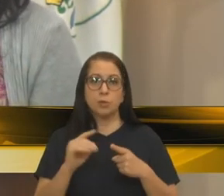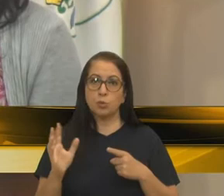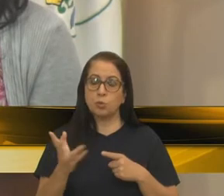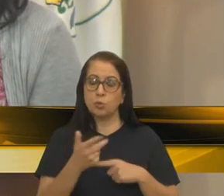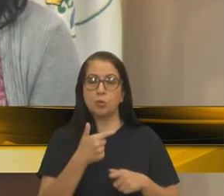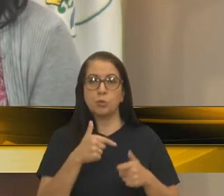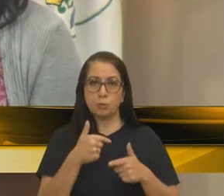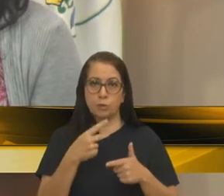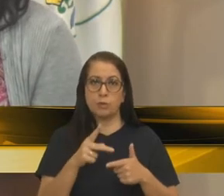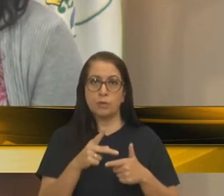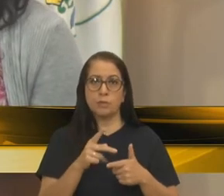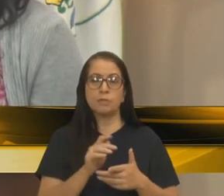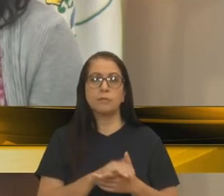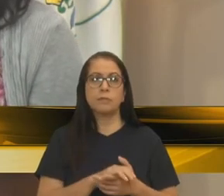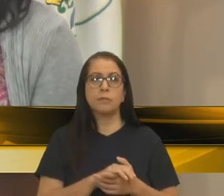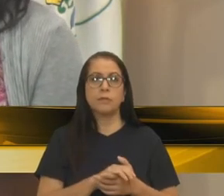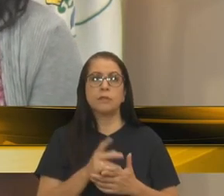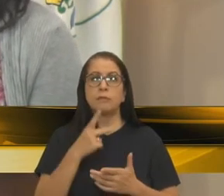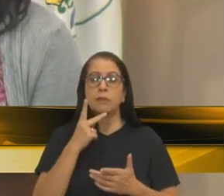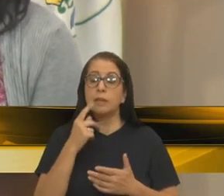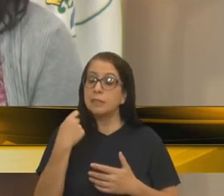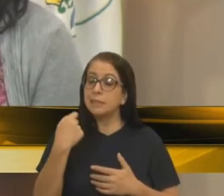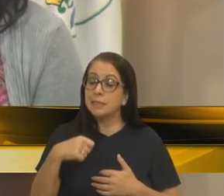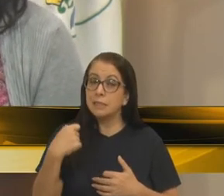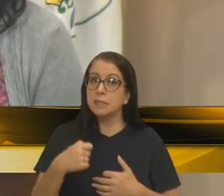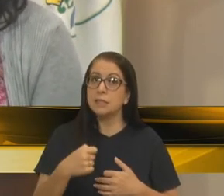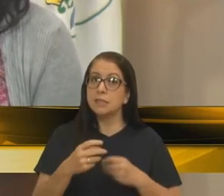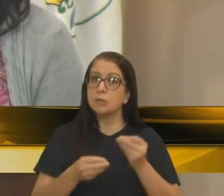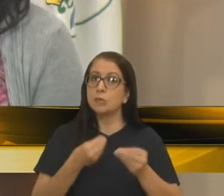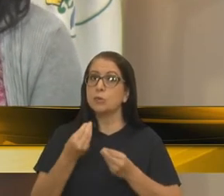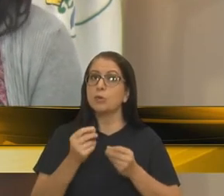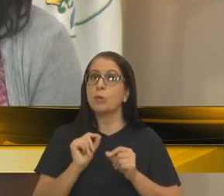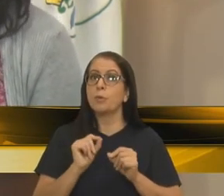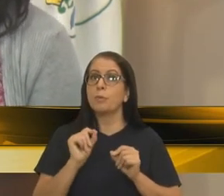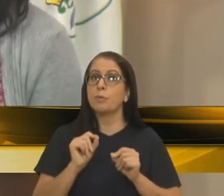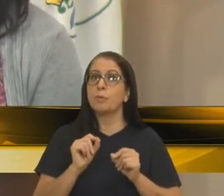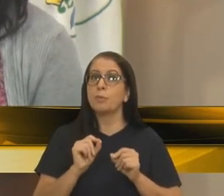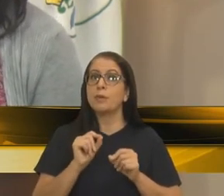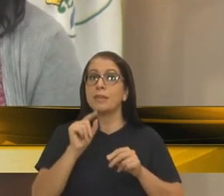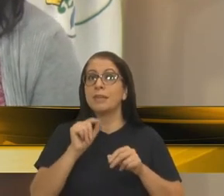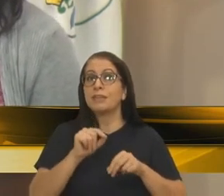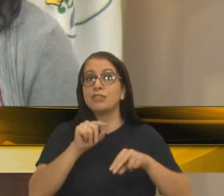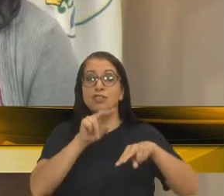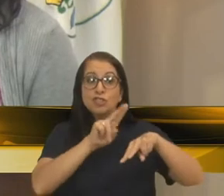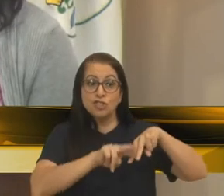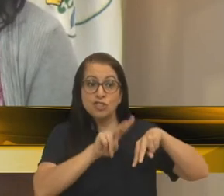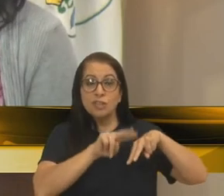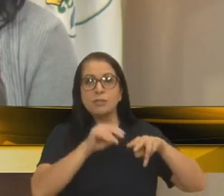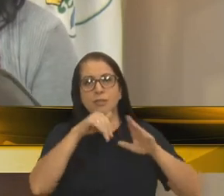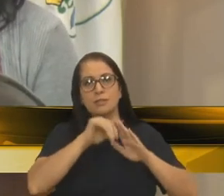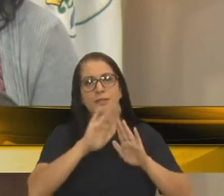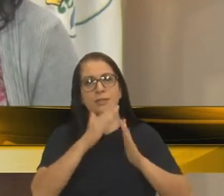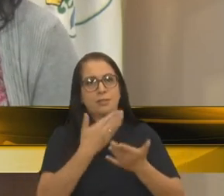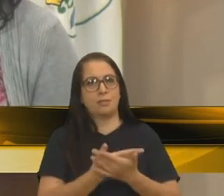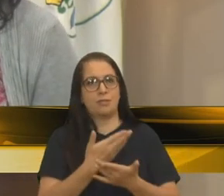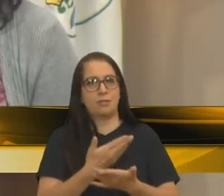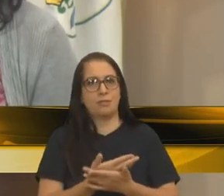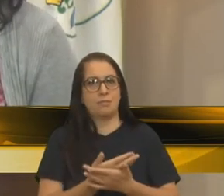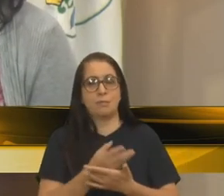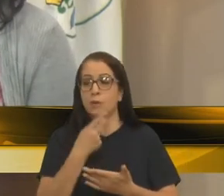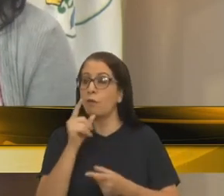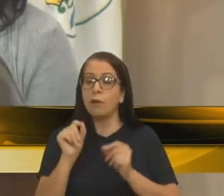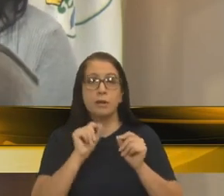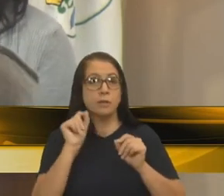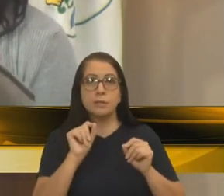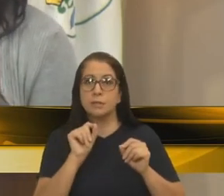trabalho dela vai dizer que é necessário tratar sobre gênero nas escolas. E que não tratar sobre gênero na escola